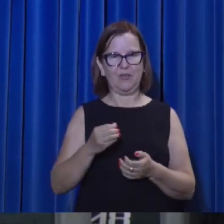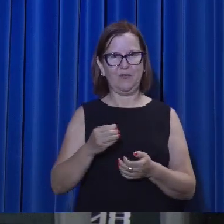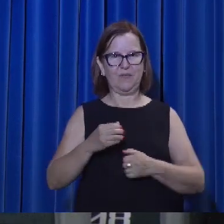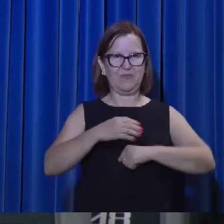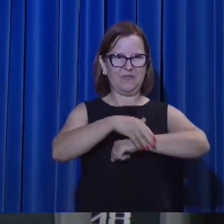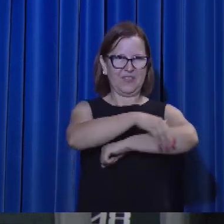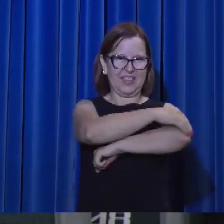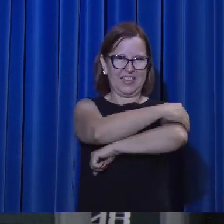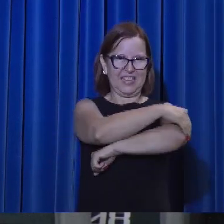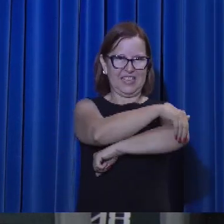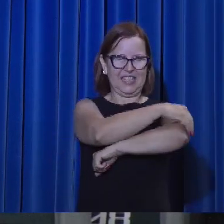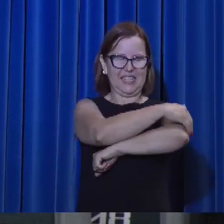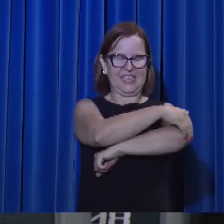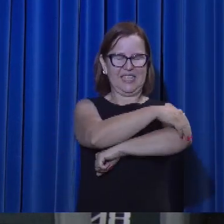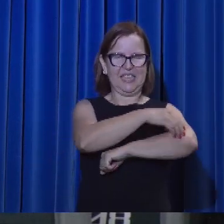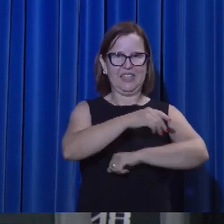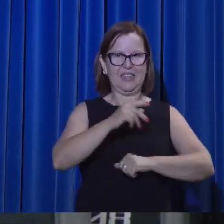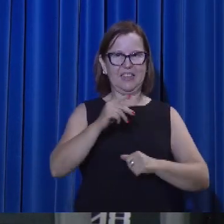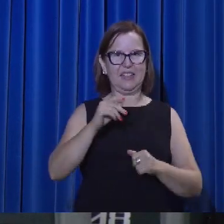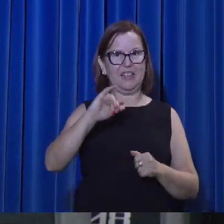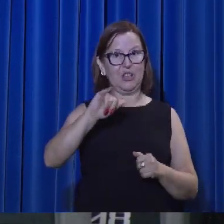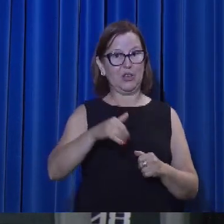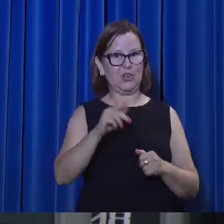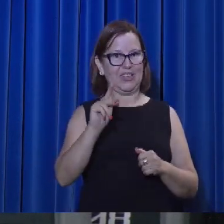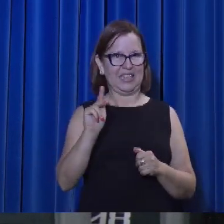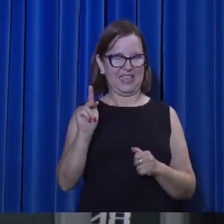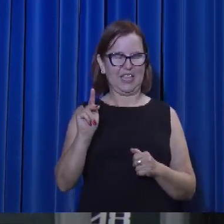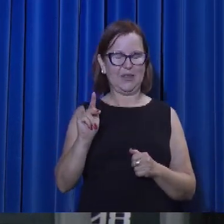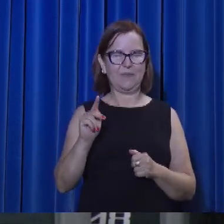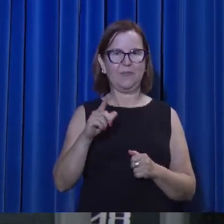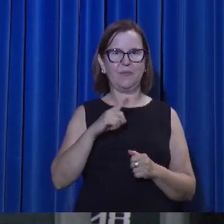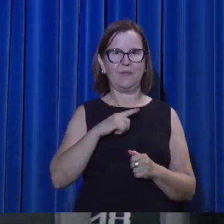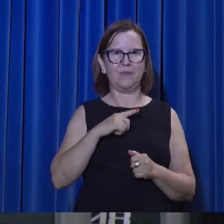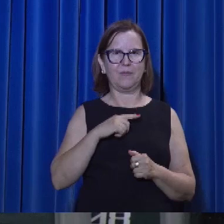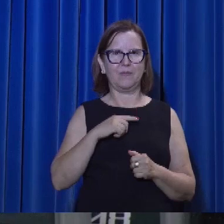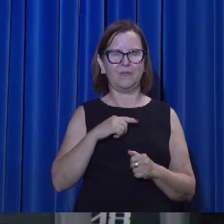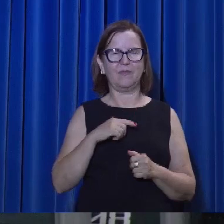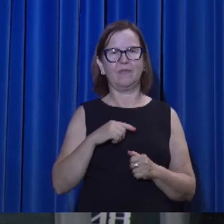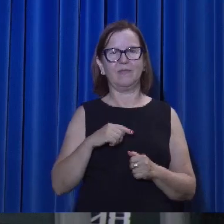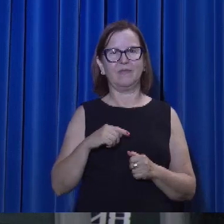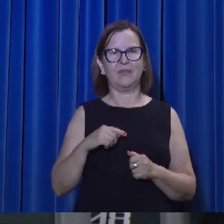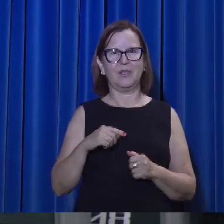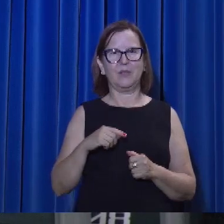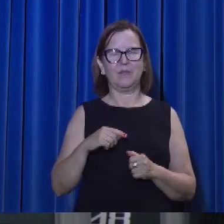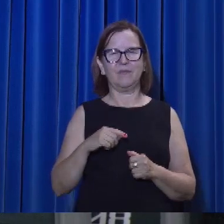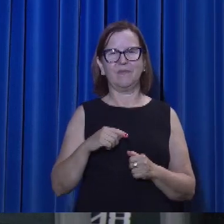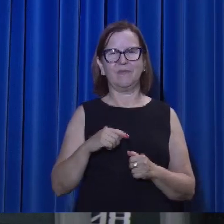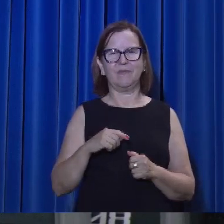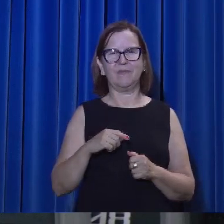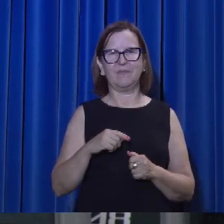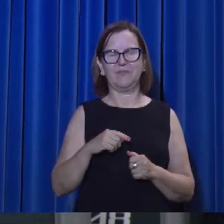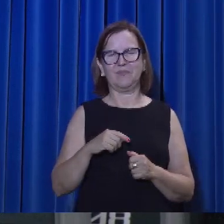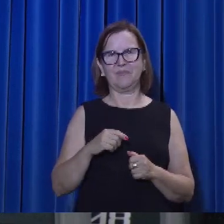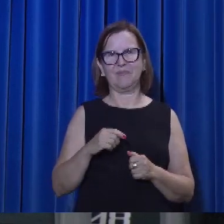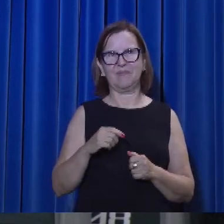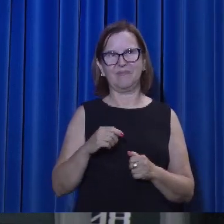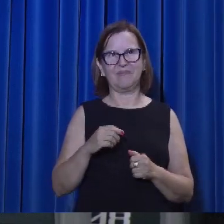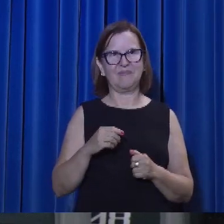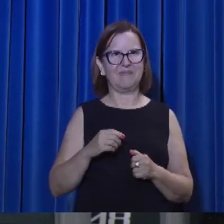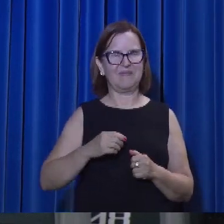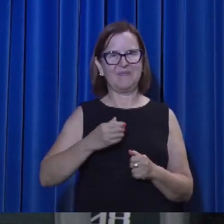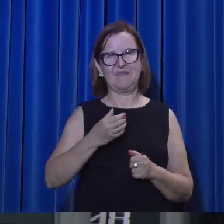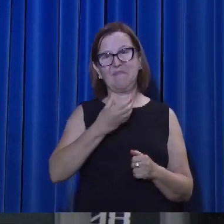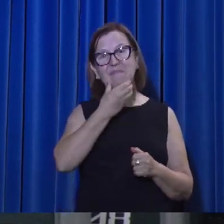a JK, tem uma pizzaria, em cima tinha um Papai Noel inflável. E o meu